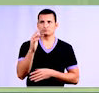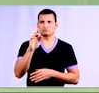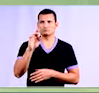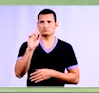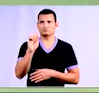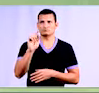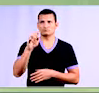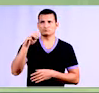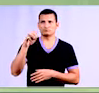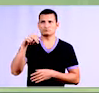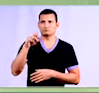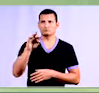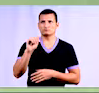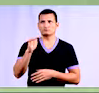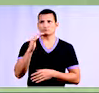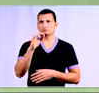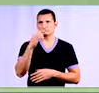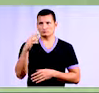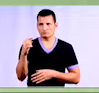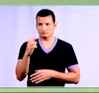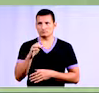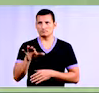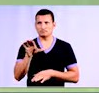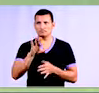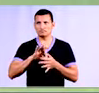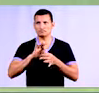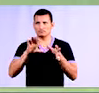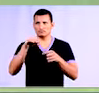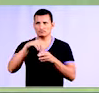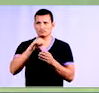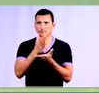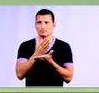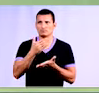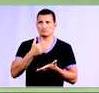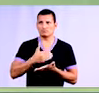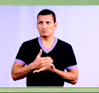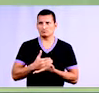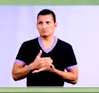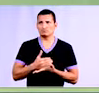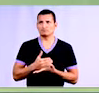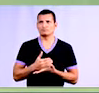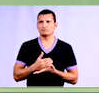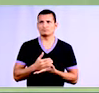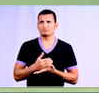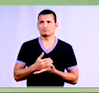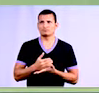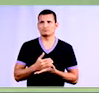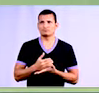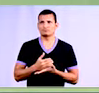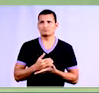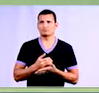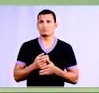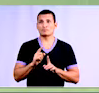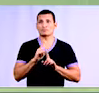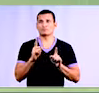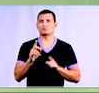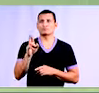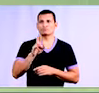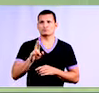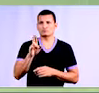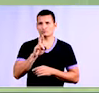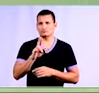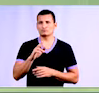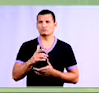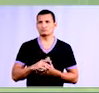livres dentro das partições não eram usadas. Nós tínhamos as